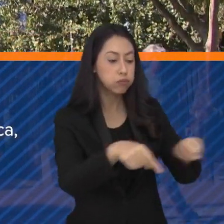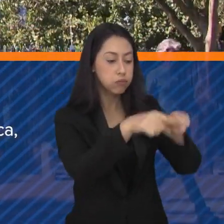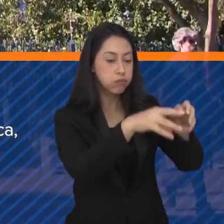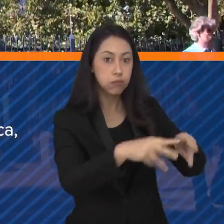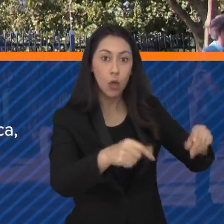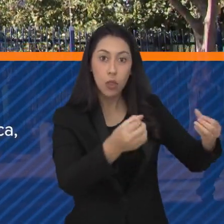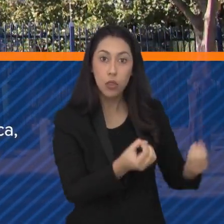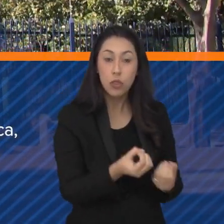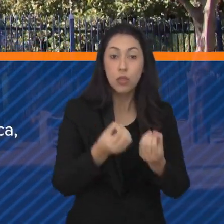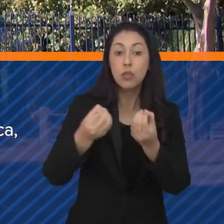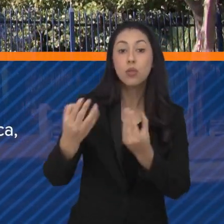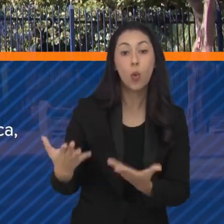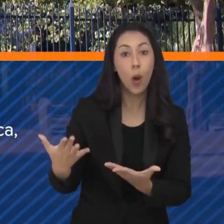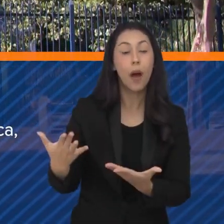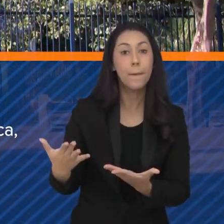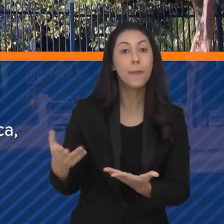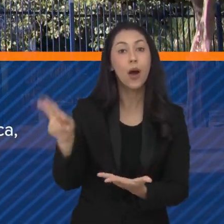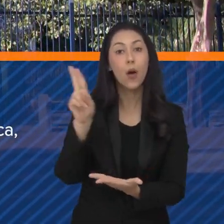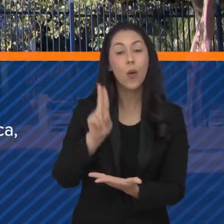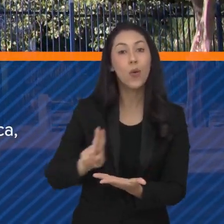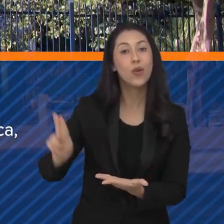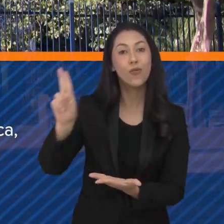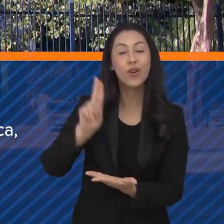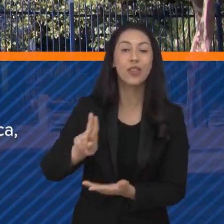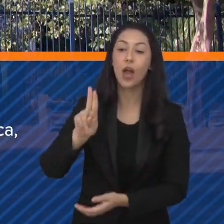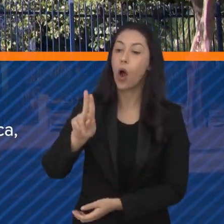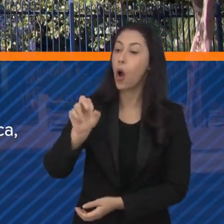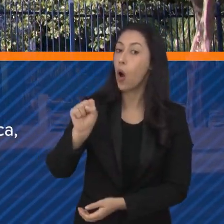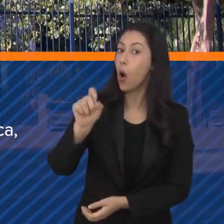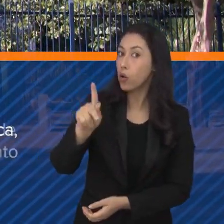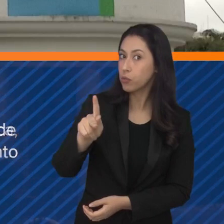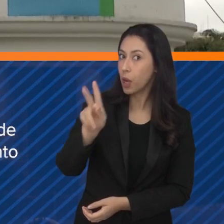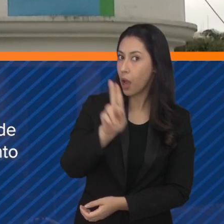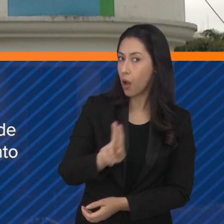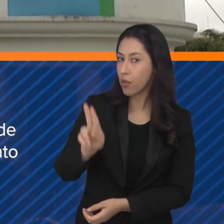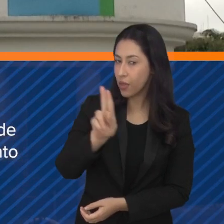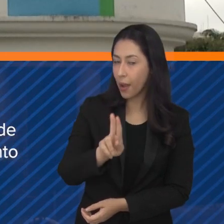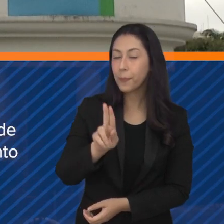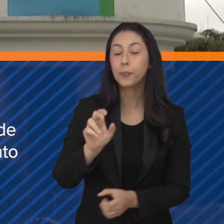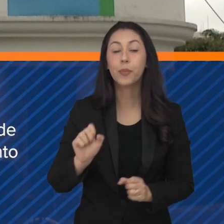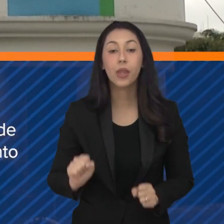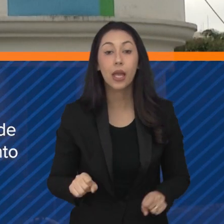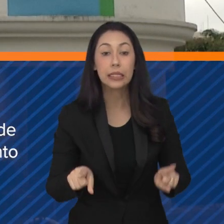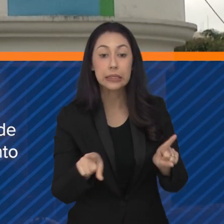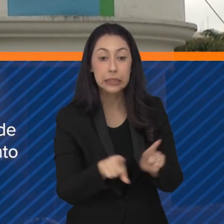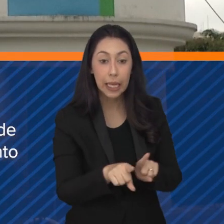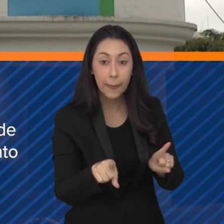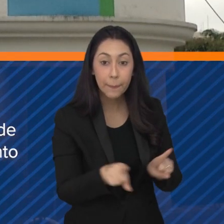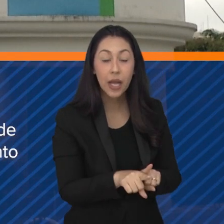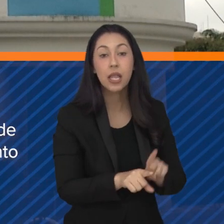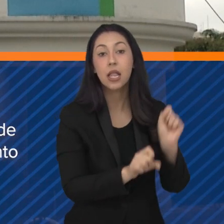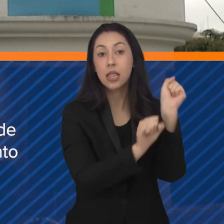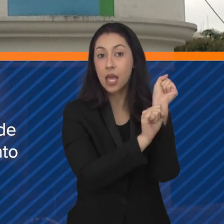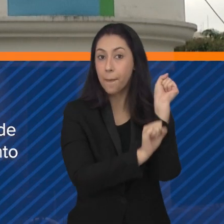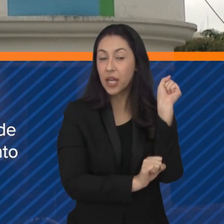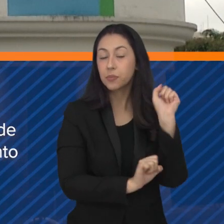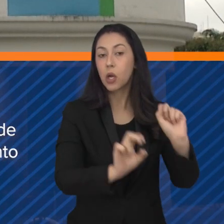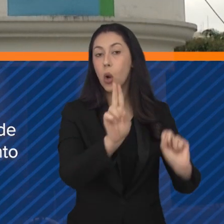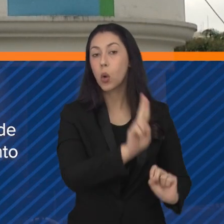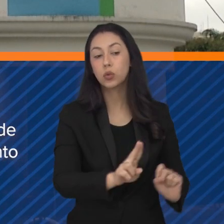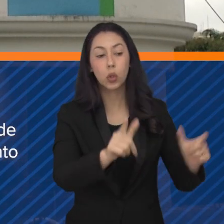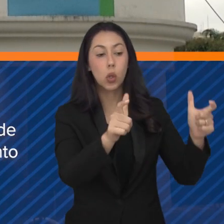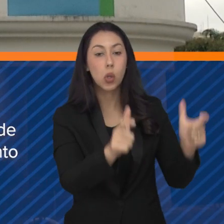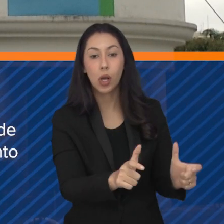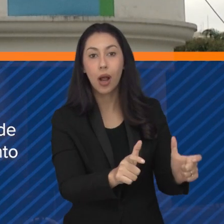terreno municipal para uso da Universidade Federal de São Paulo e a permissão para que a Sabesp utilize de uma área da